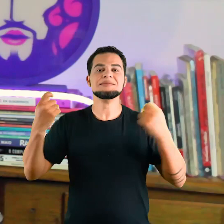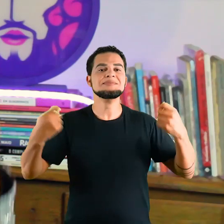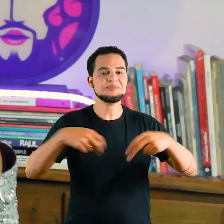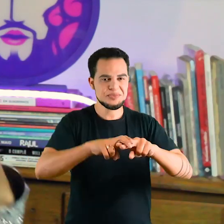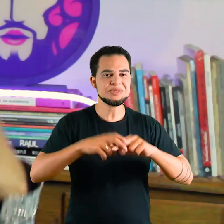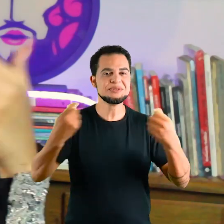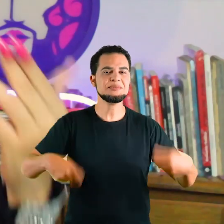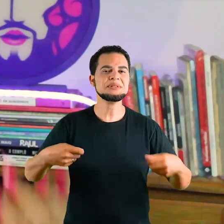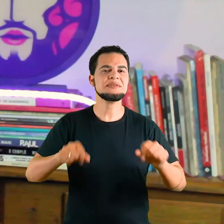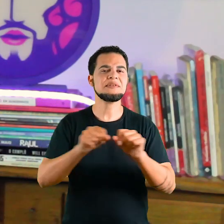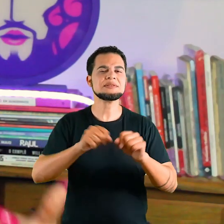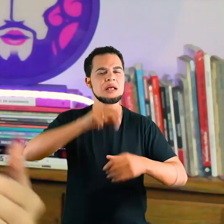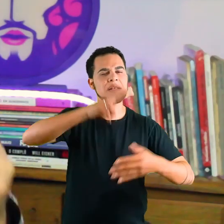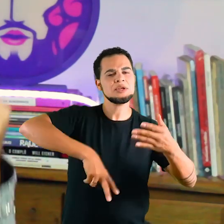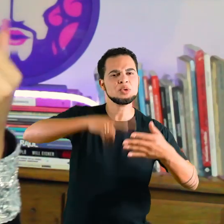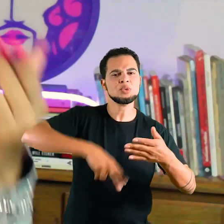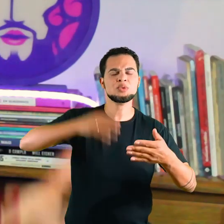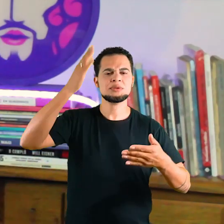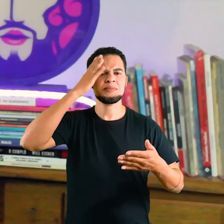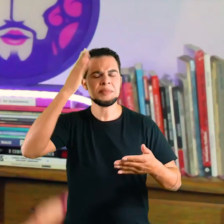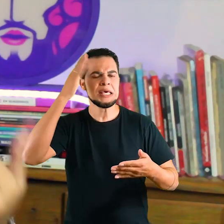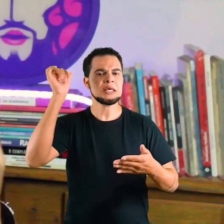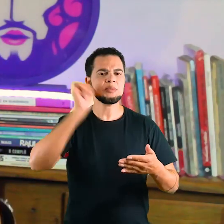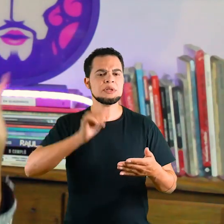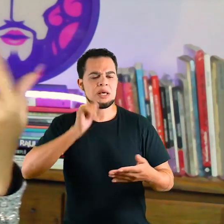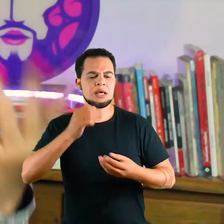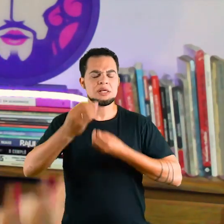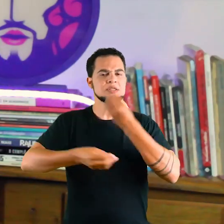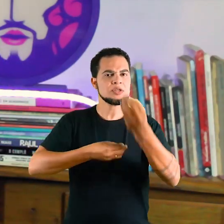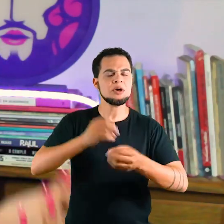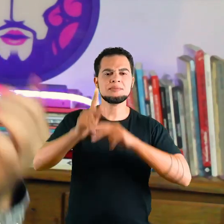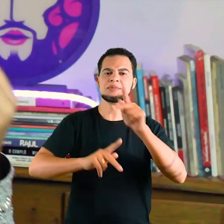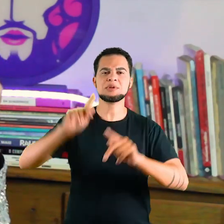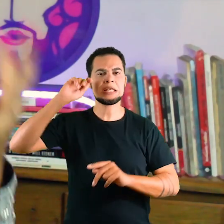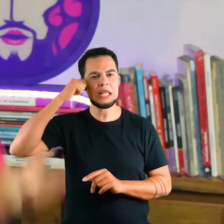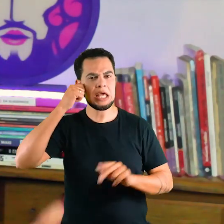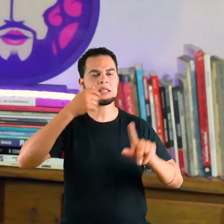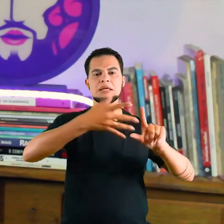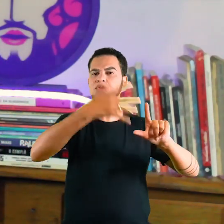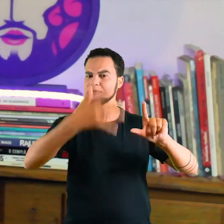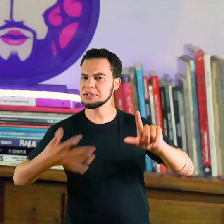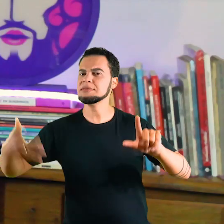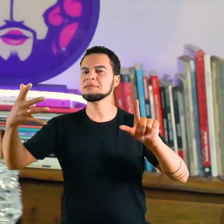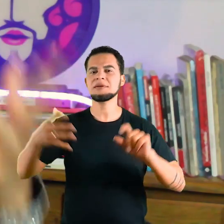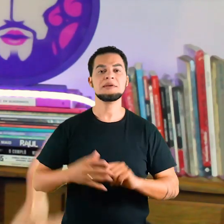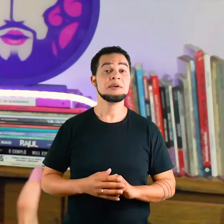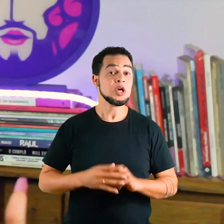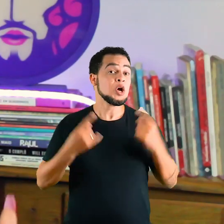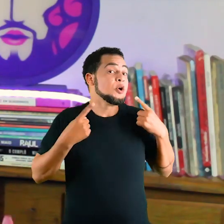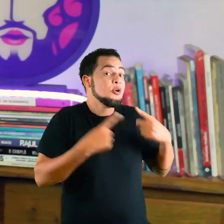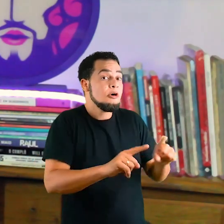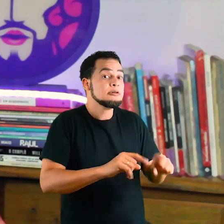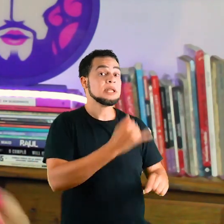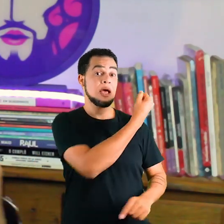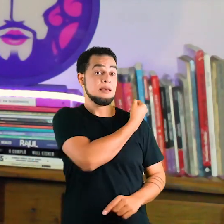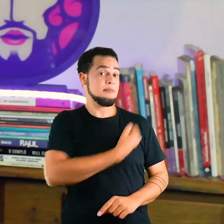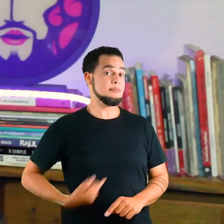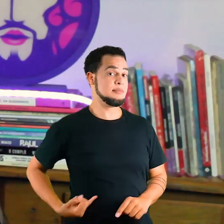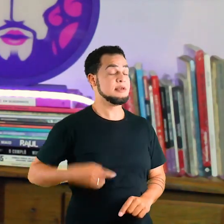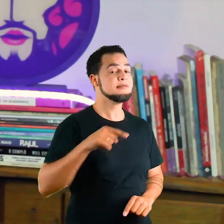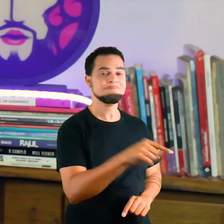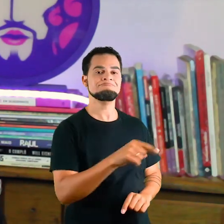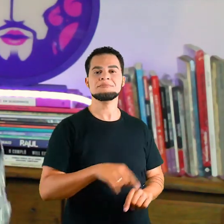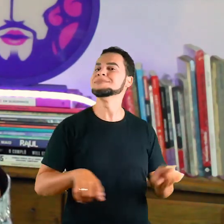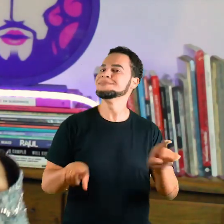leituras e saberes dos povos originários, das feministas, das pessoas negras, LGBTQIA+, contra o imperialismo, né,